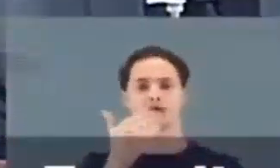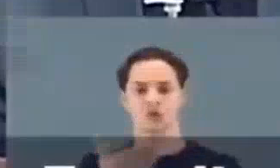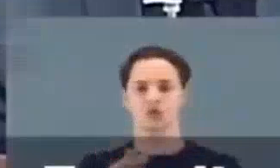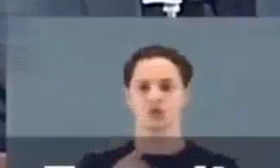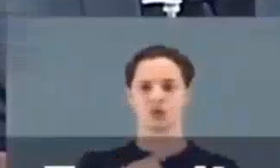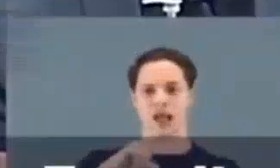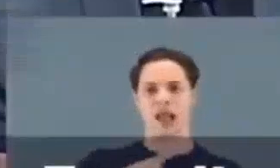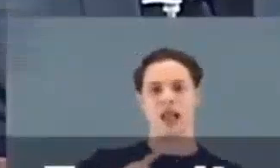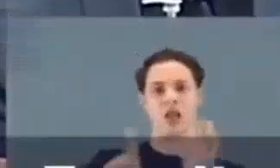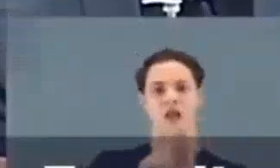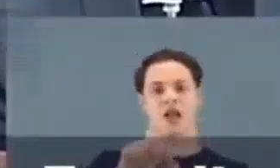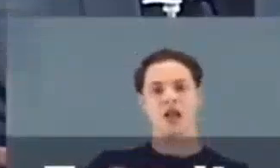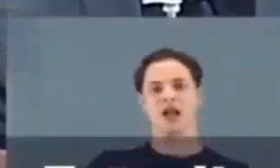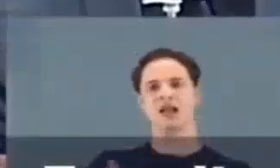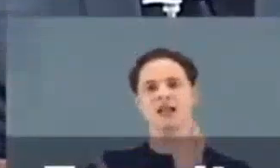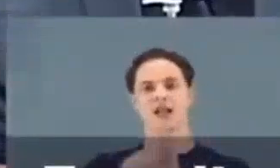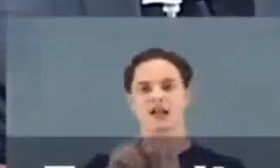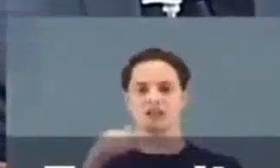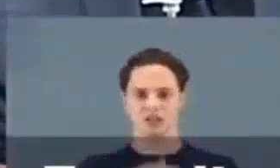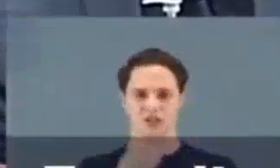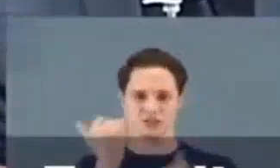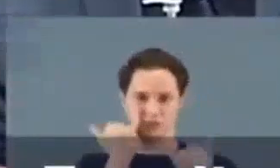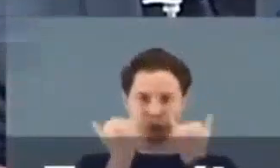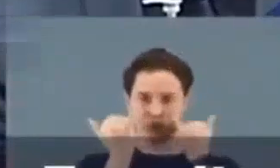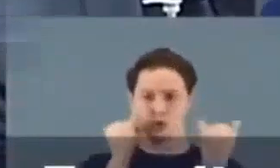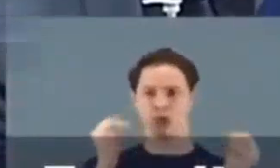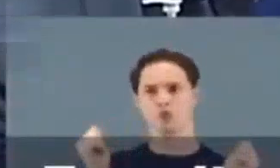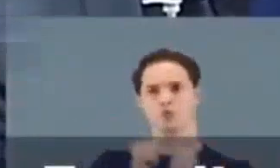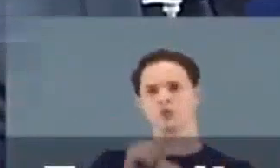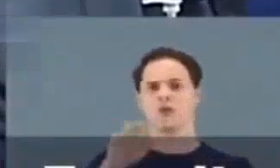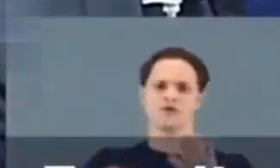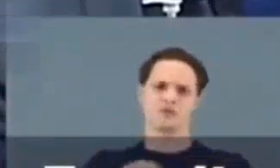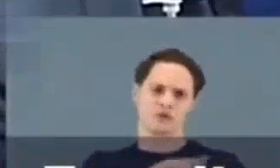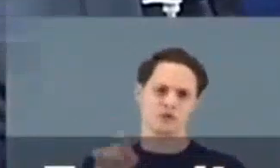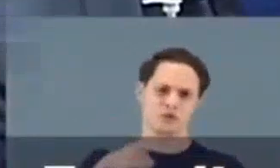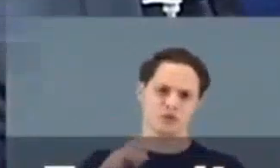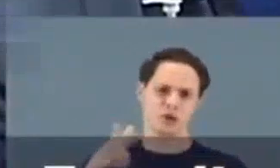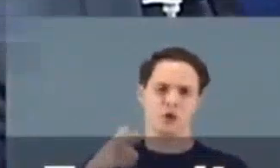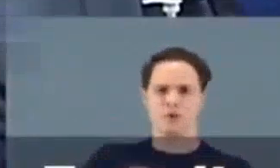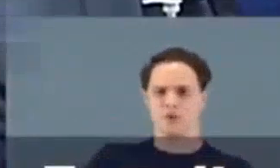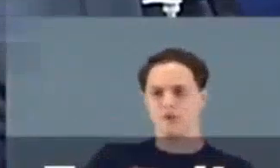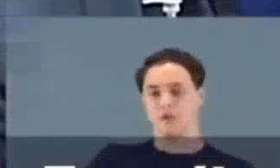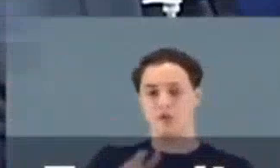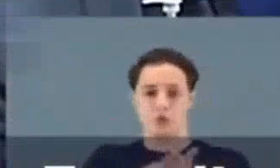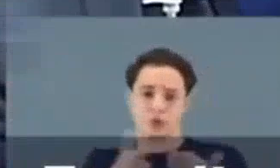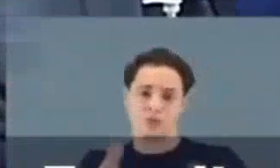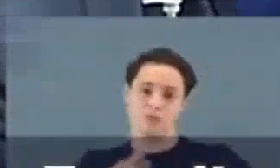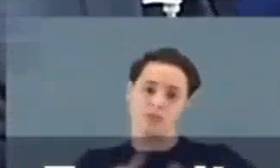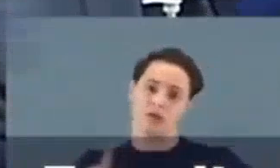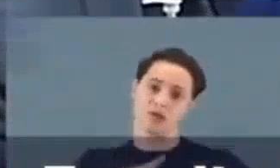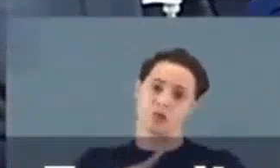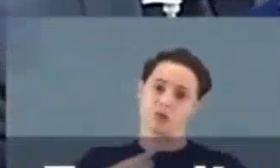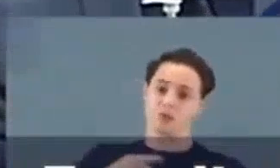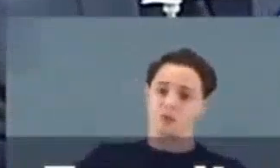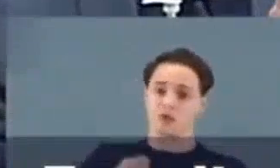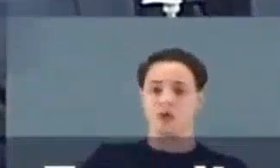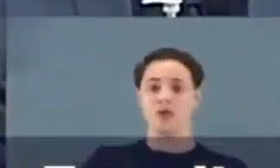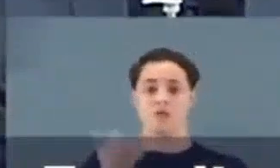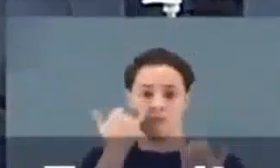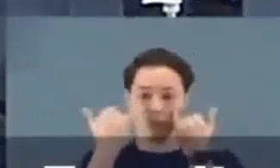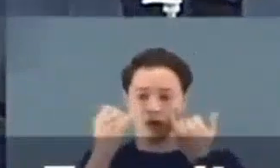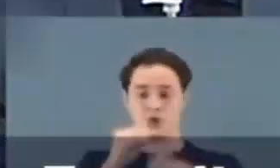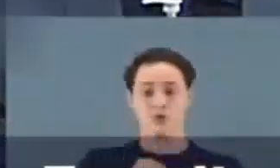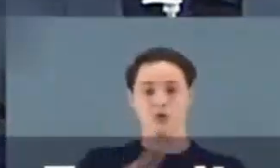instrumento legal, que é a Lei de Acesso à Informação. O senhor pode até não ter a obrigação de falar com o jornalismo, o senhor tem a obrigação de dar a informação, que é o que prevê